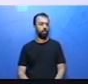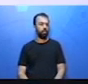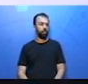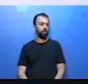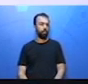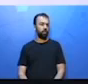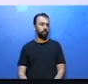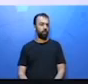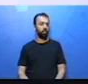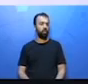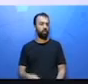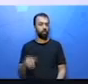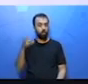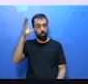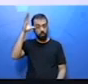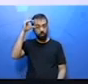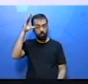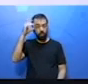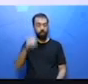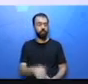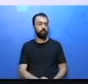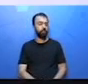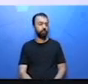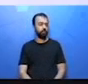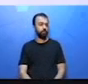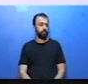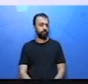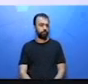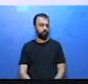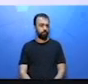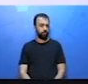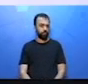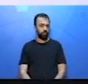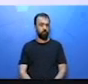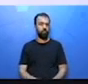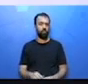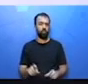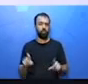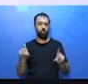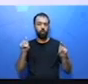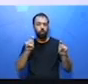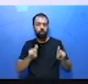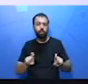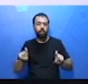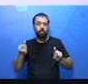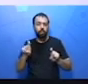São mais algumas casas decimais do π, uma curiosidade. Para calcular